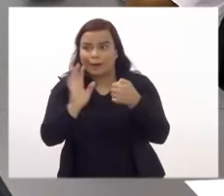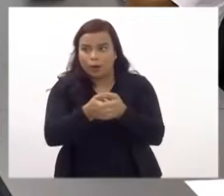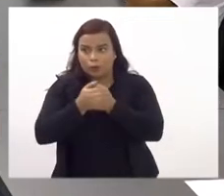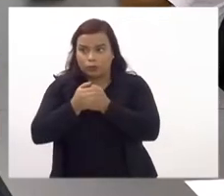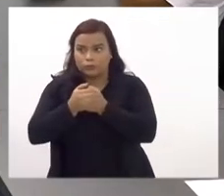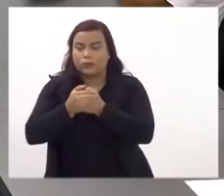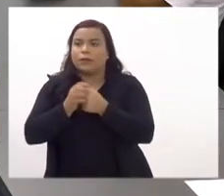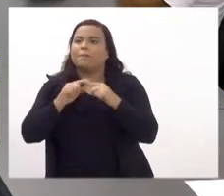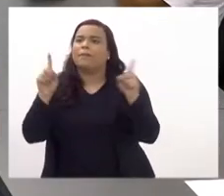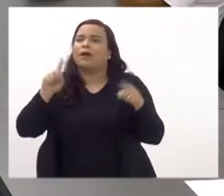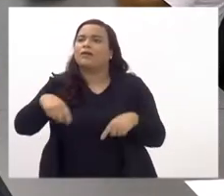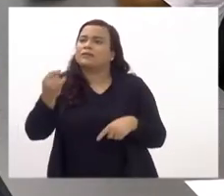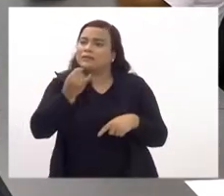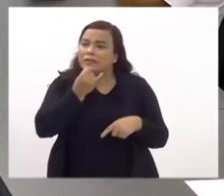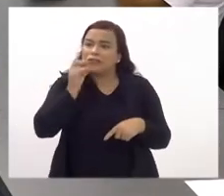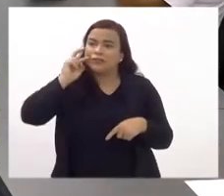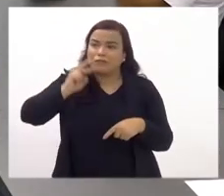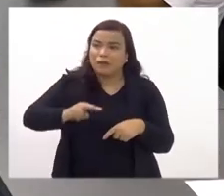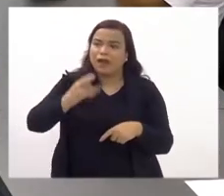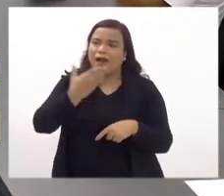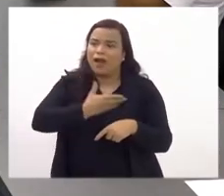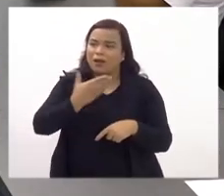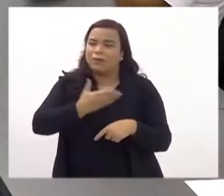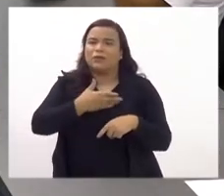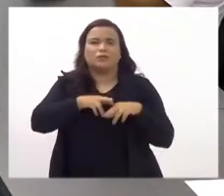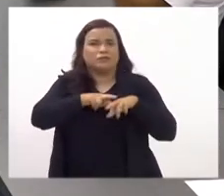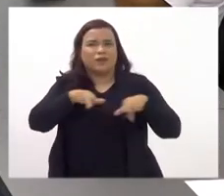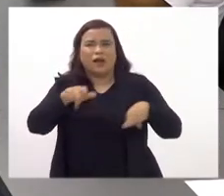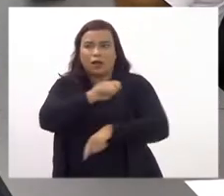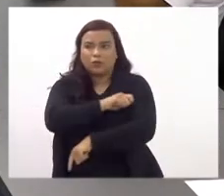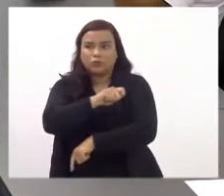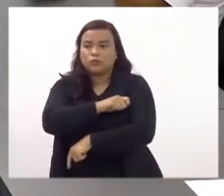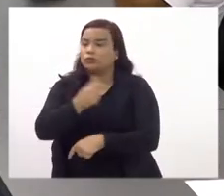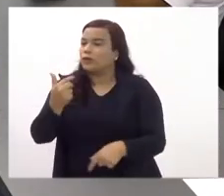muito triste ver que colegas nossos